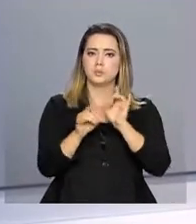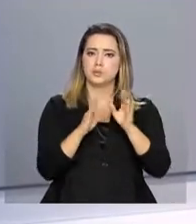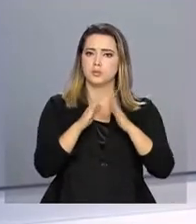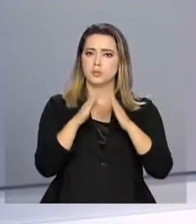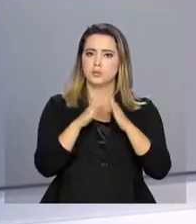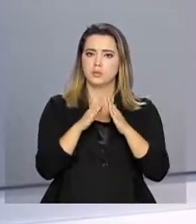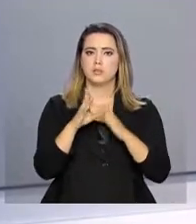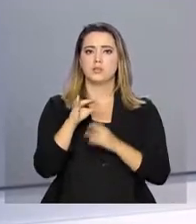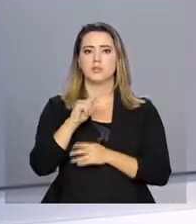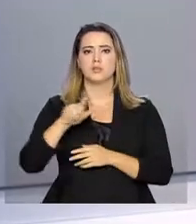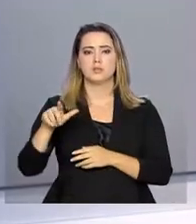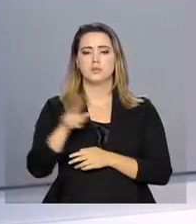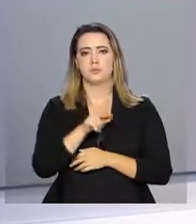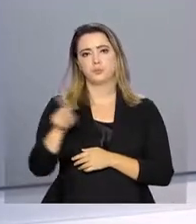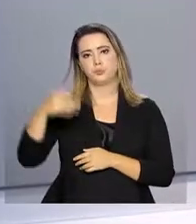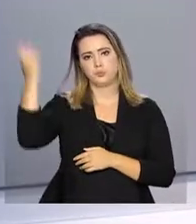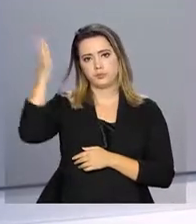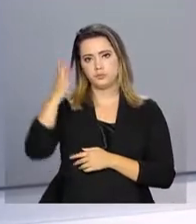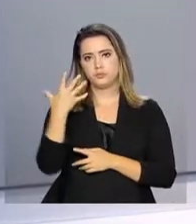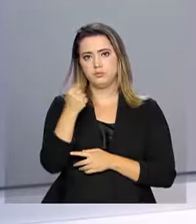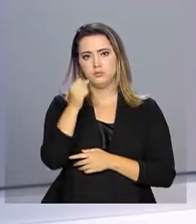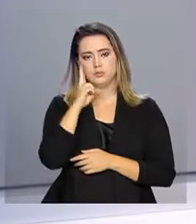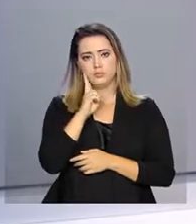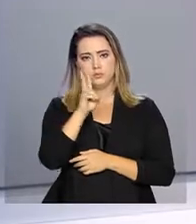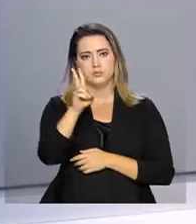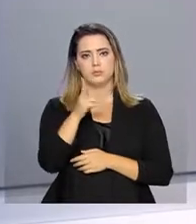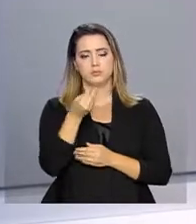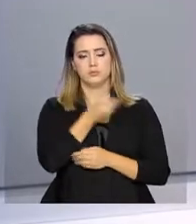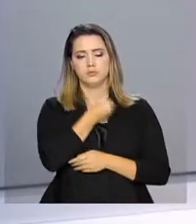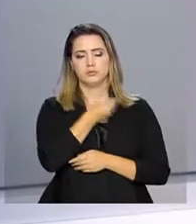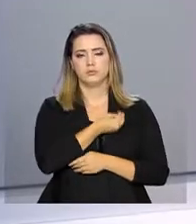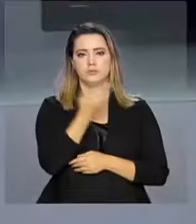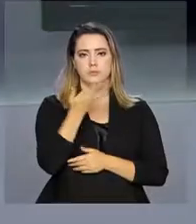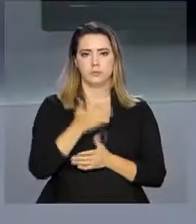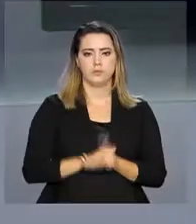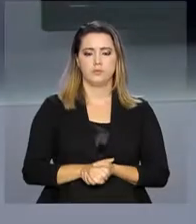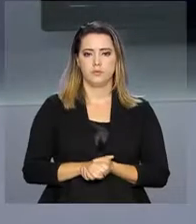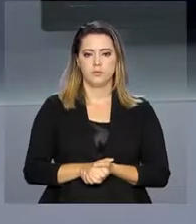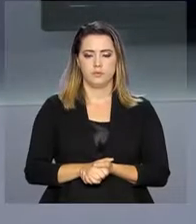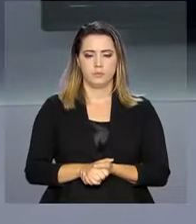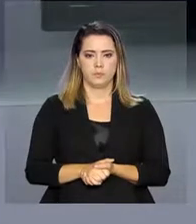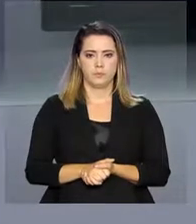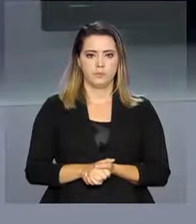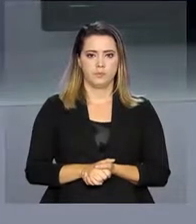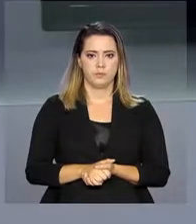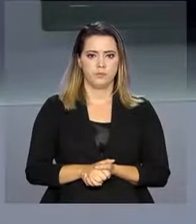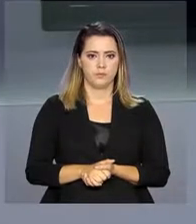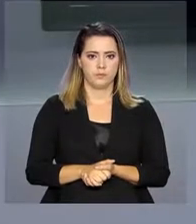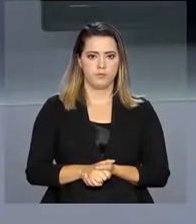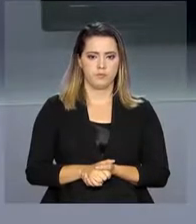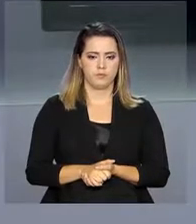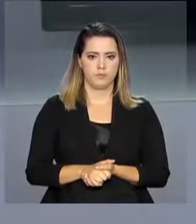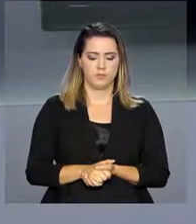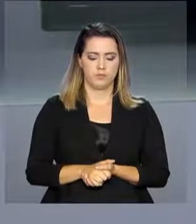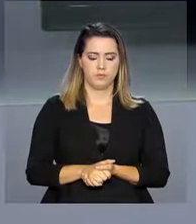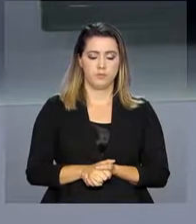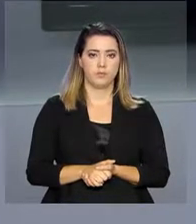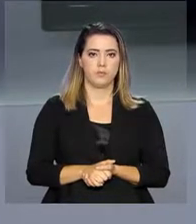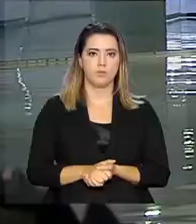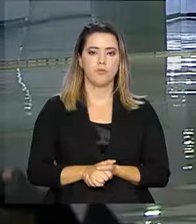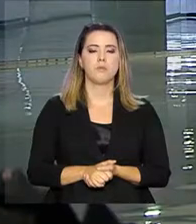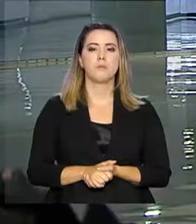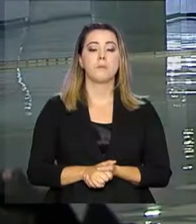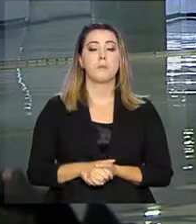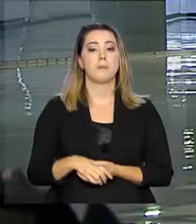da Casa Civil da Presidência da República. Vamos acompanhar a entrevista ao vivo. nova lei trabalhista entra em vigor amanhã. E para esclarecer